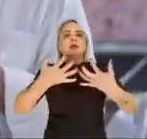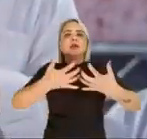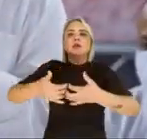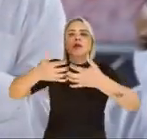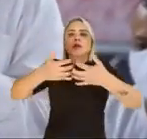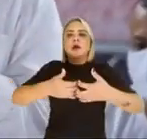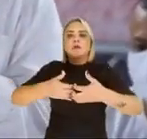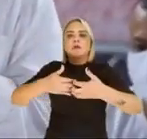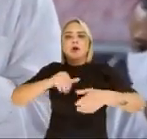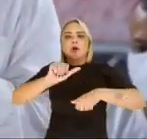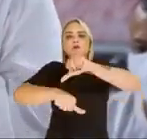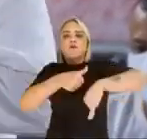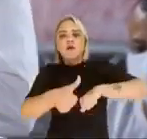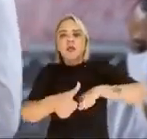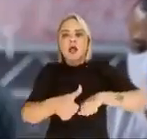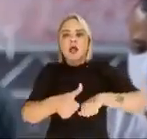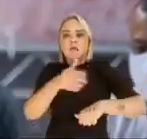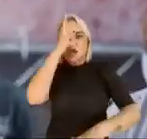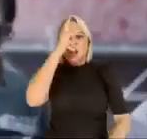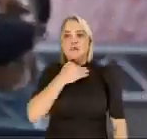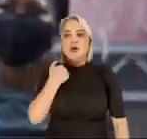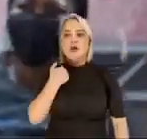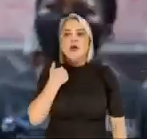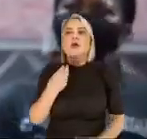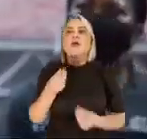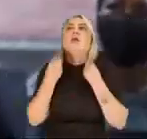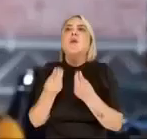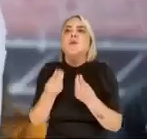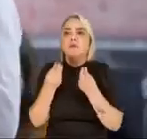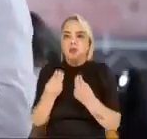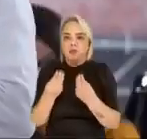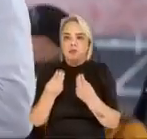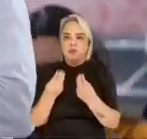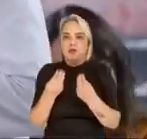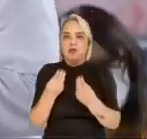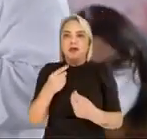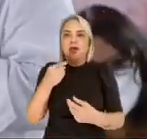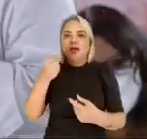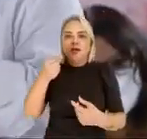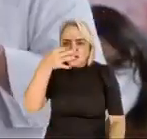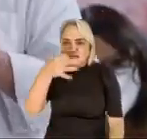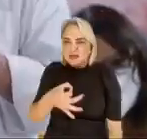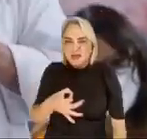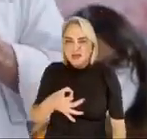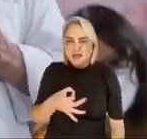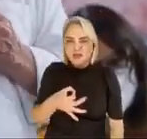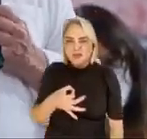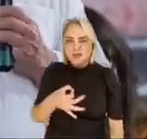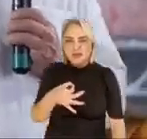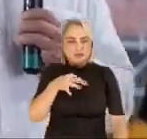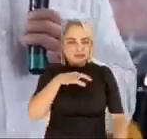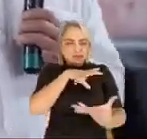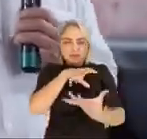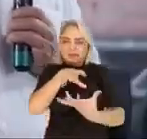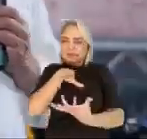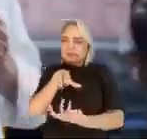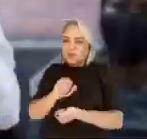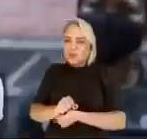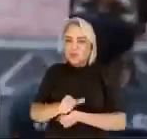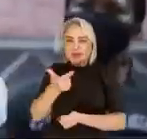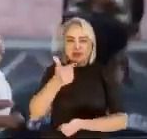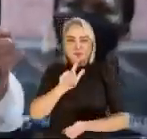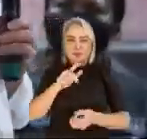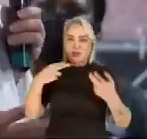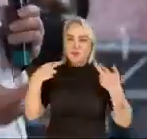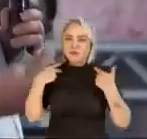de frango. Aonde é que está a lógica desse mundo desumano?